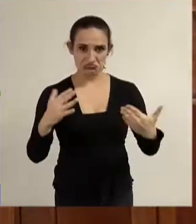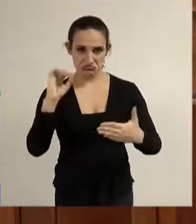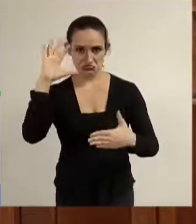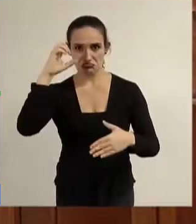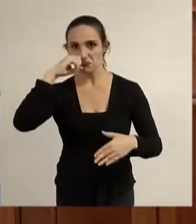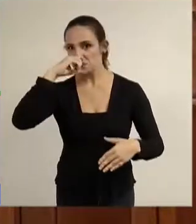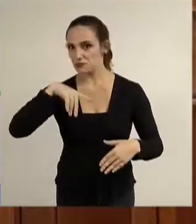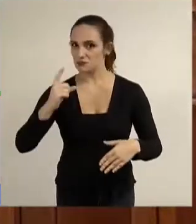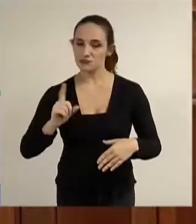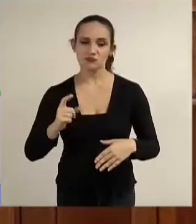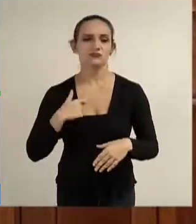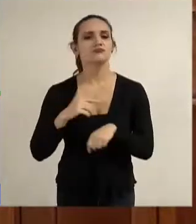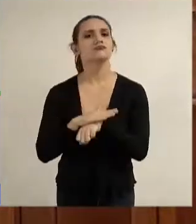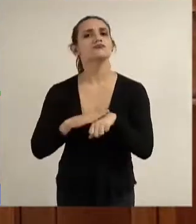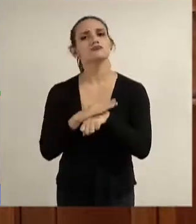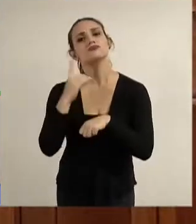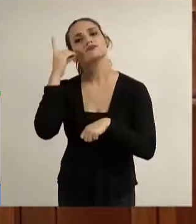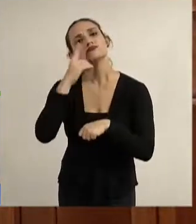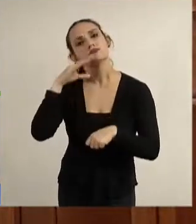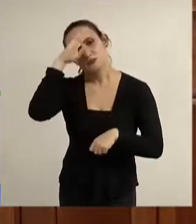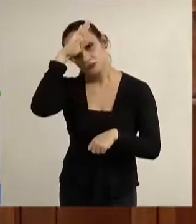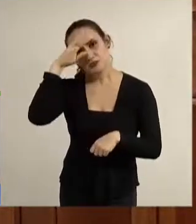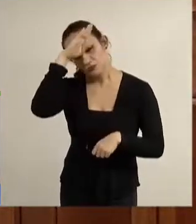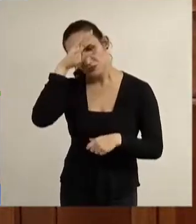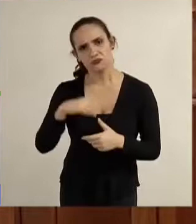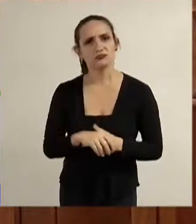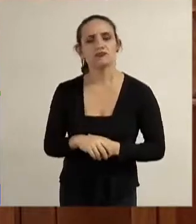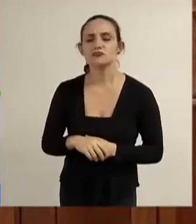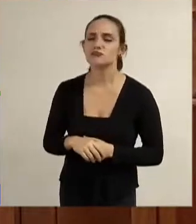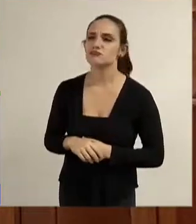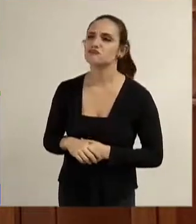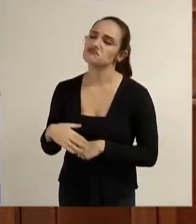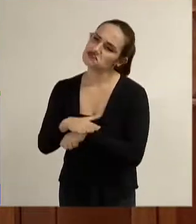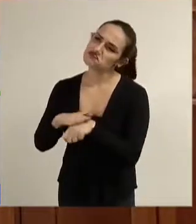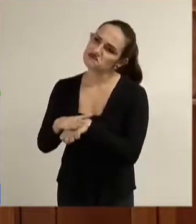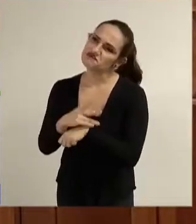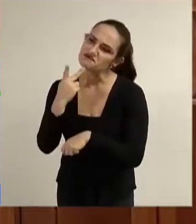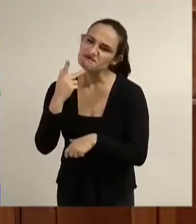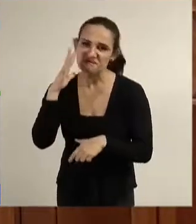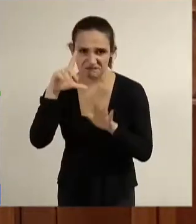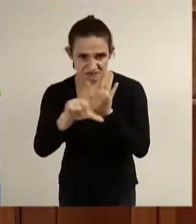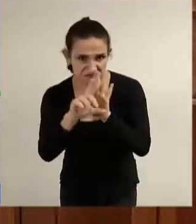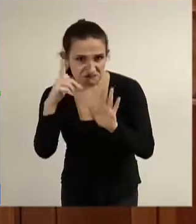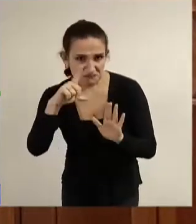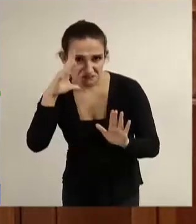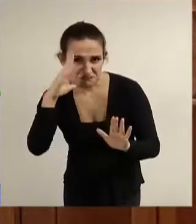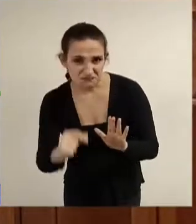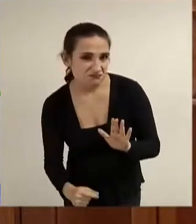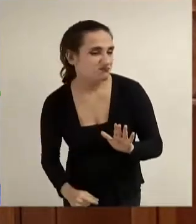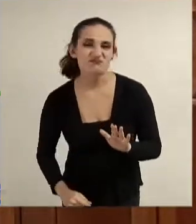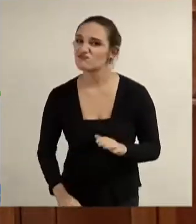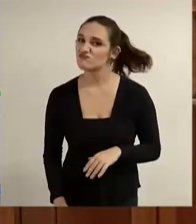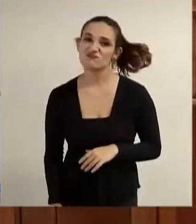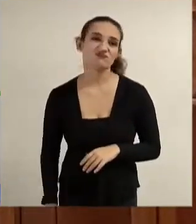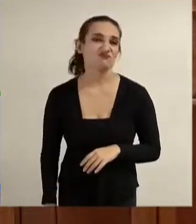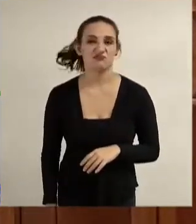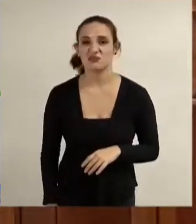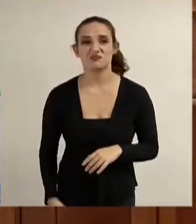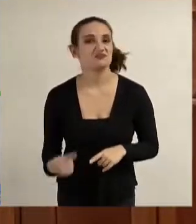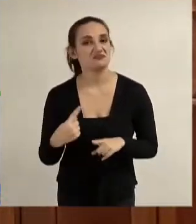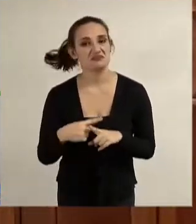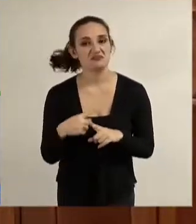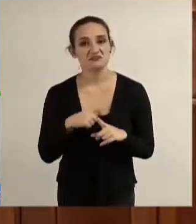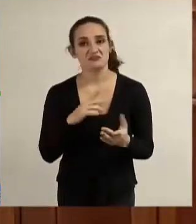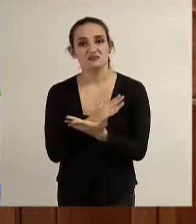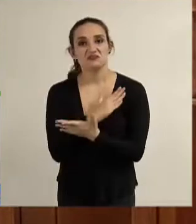dos operadores de direito aqui desta casa, lei não resolve, porque se resolvesse nos países que